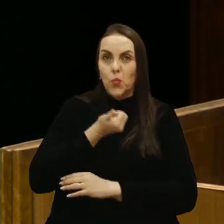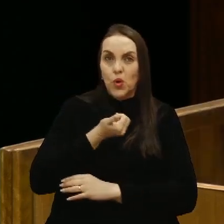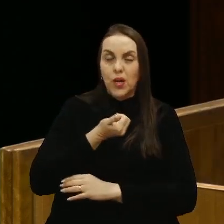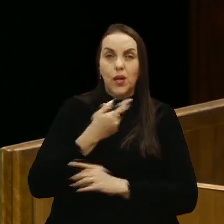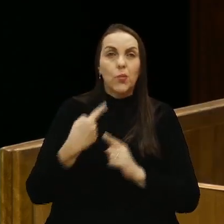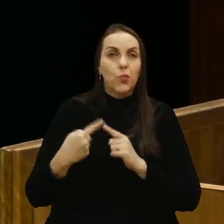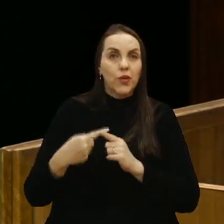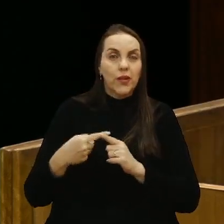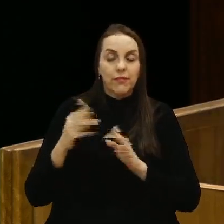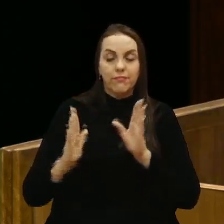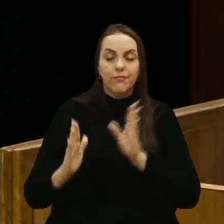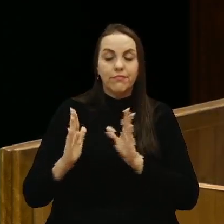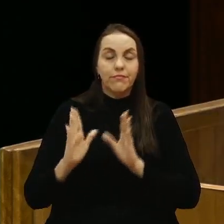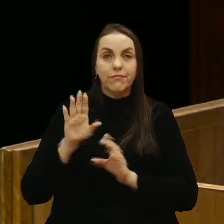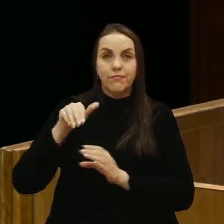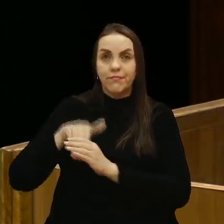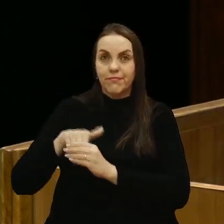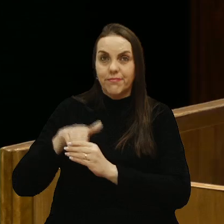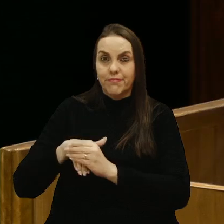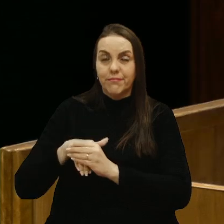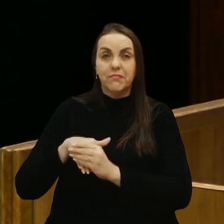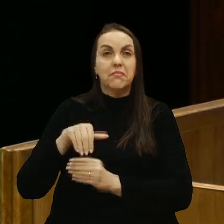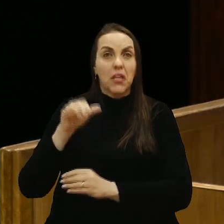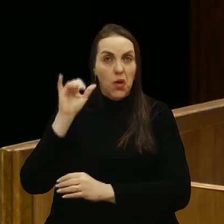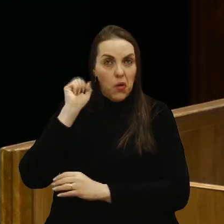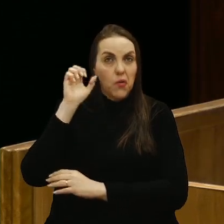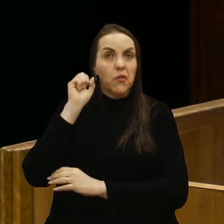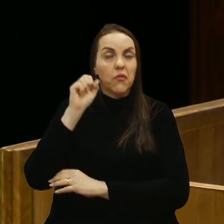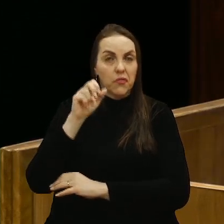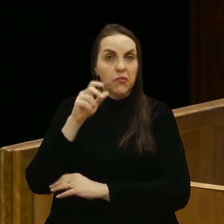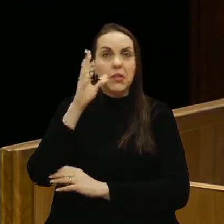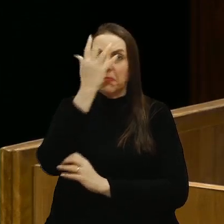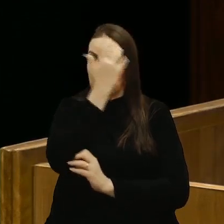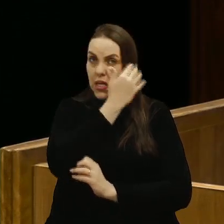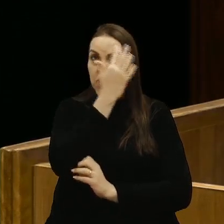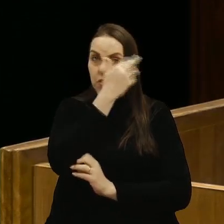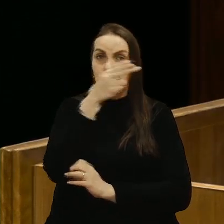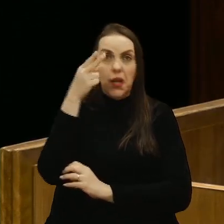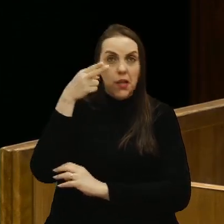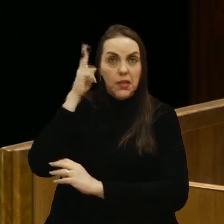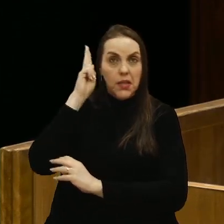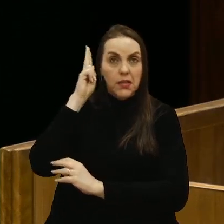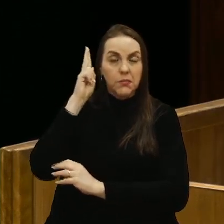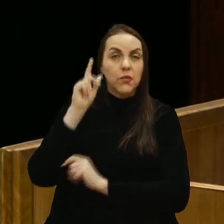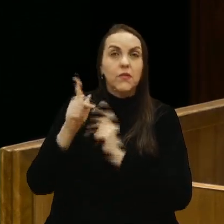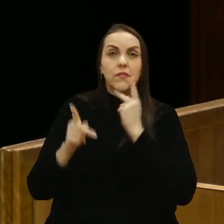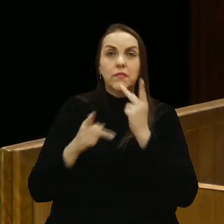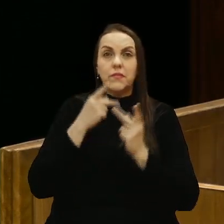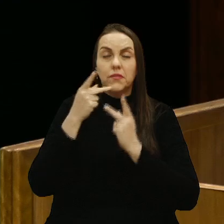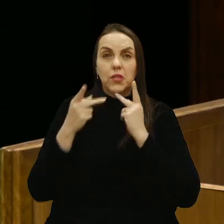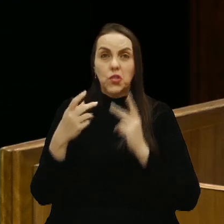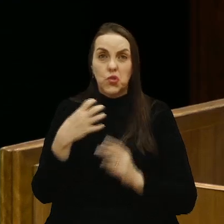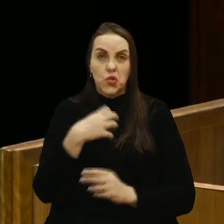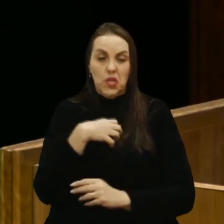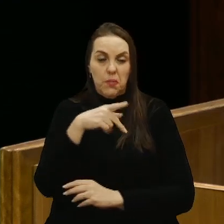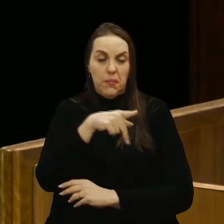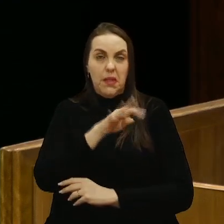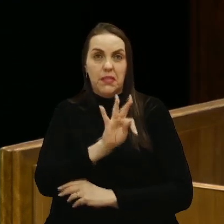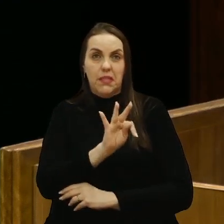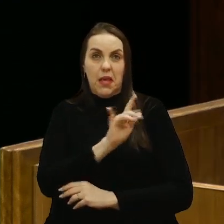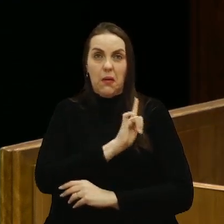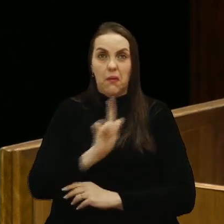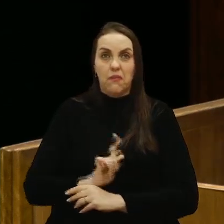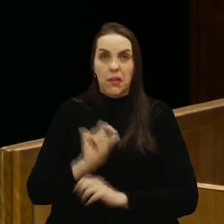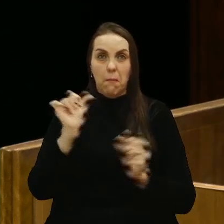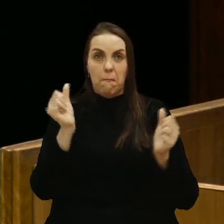período eleitoral eu ouvi o prefeito Adiló e o vice Néspolo dizendo que a forma do PT de governar era